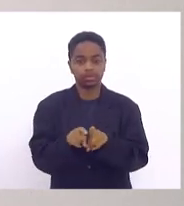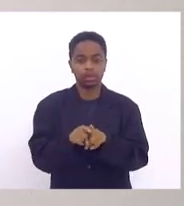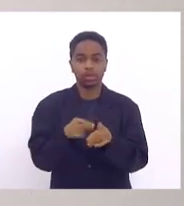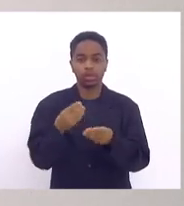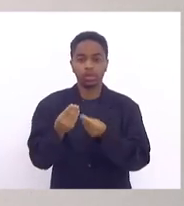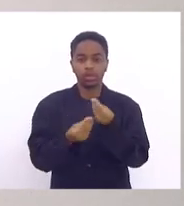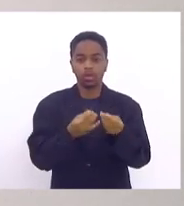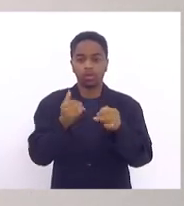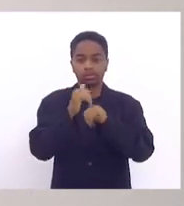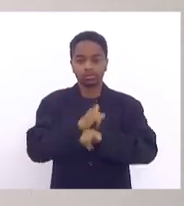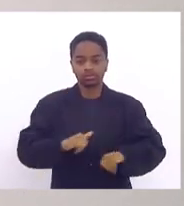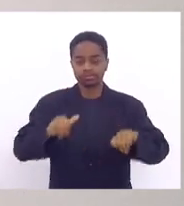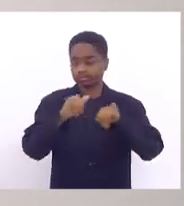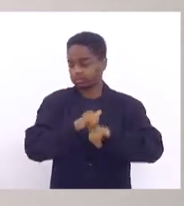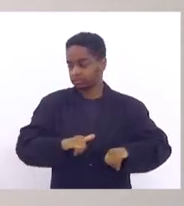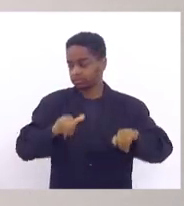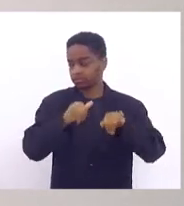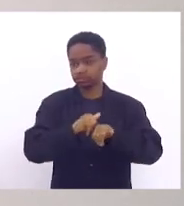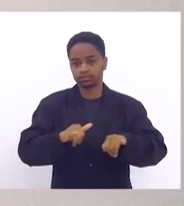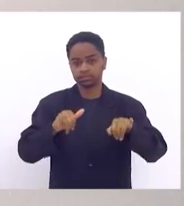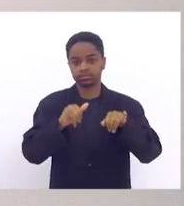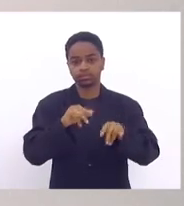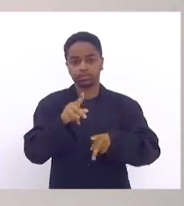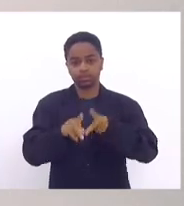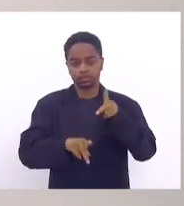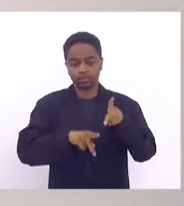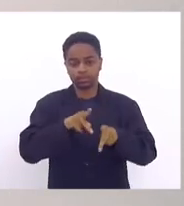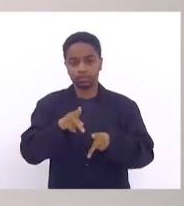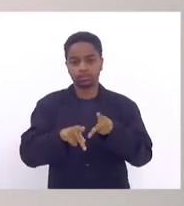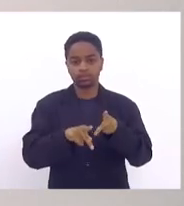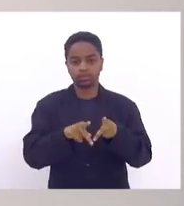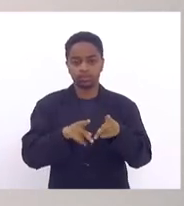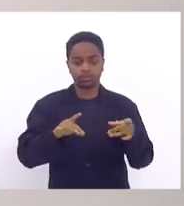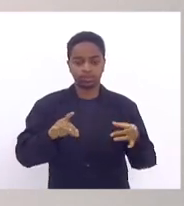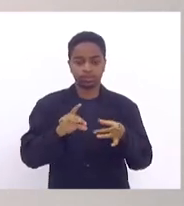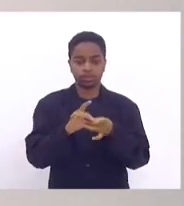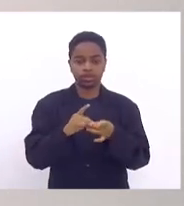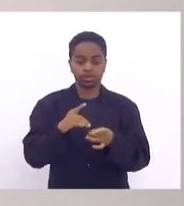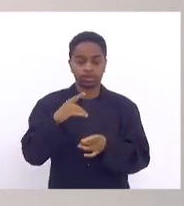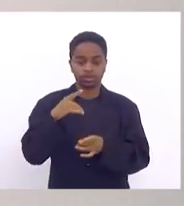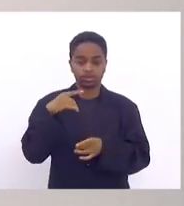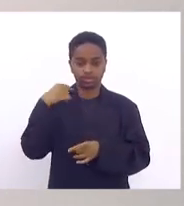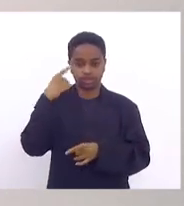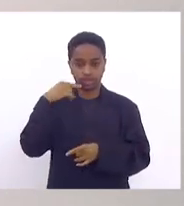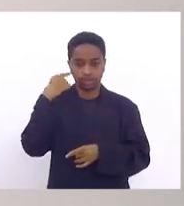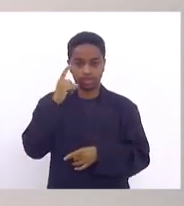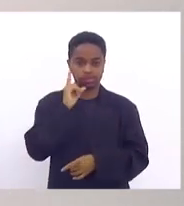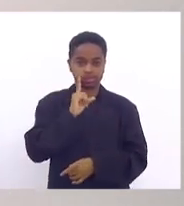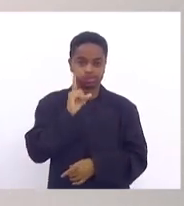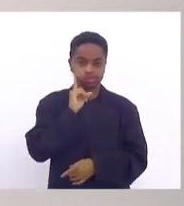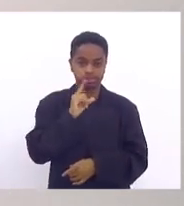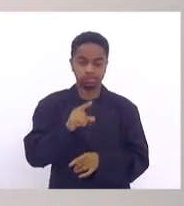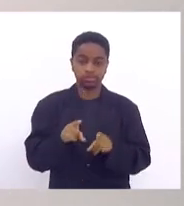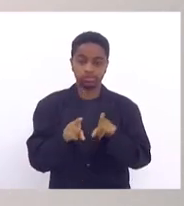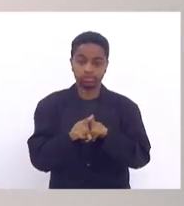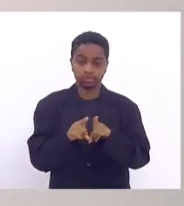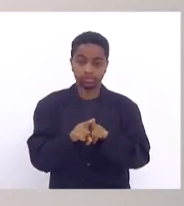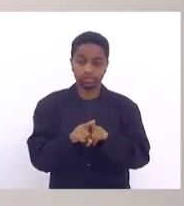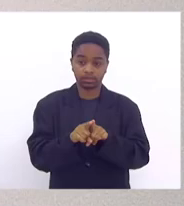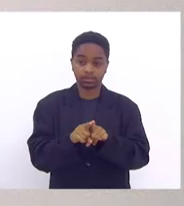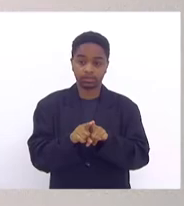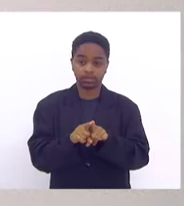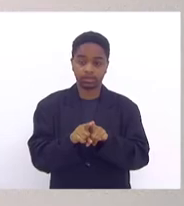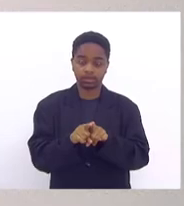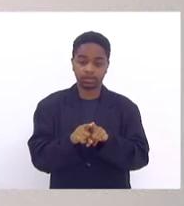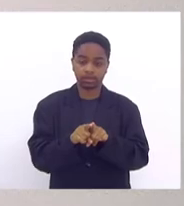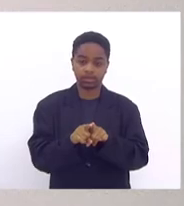manifestação do do povo tem no direito norte-americano Aliás não é raro